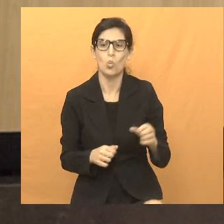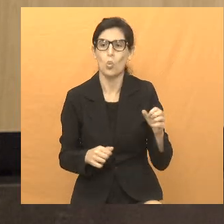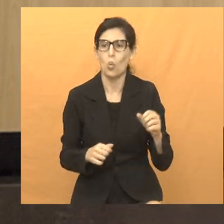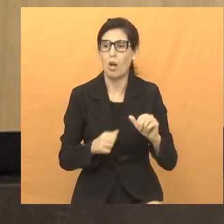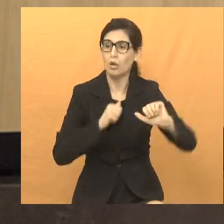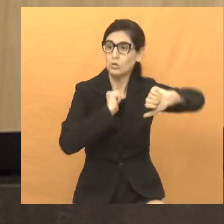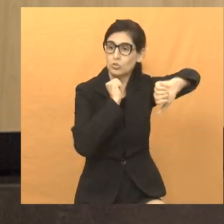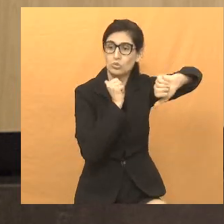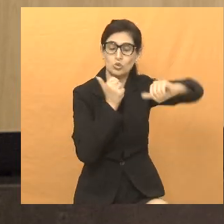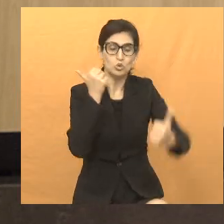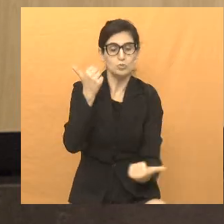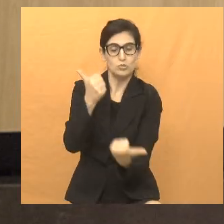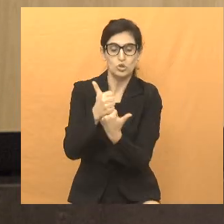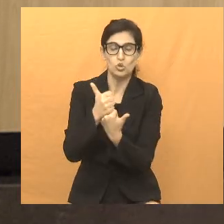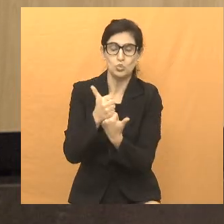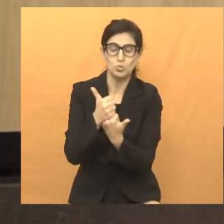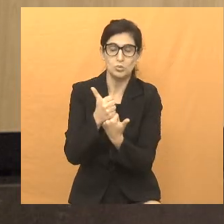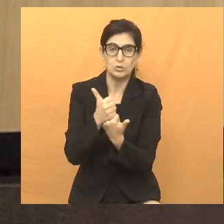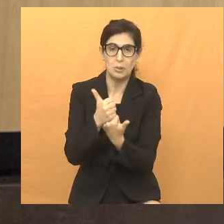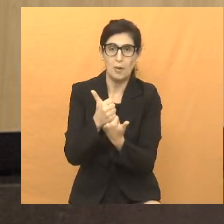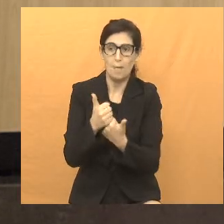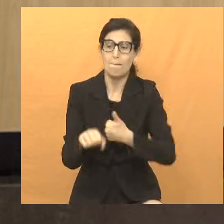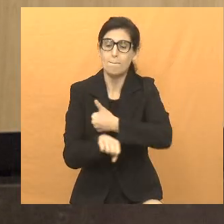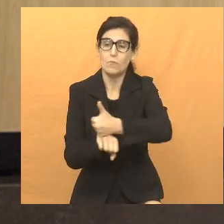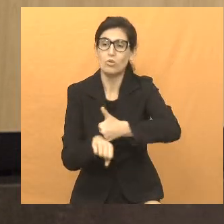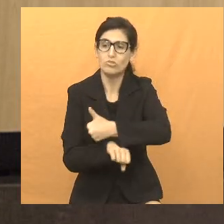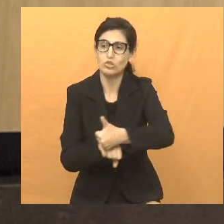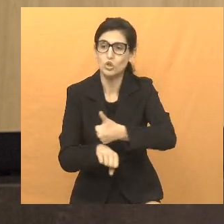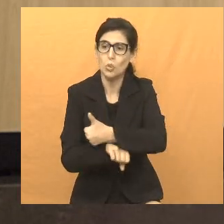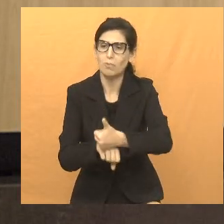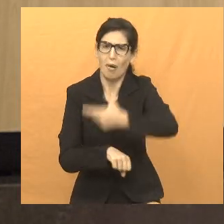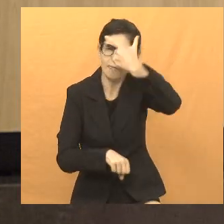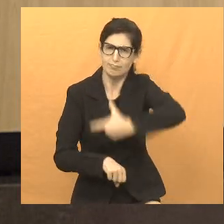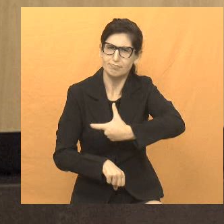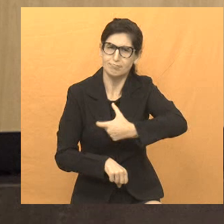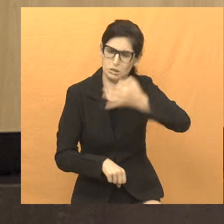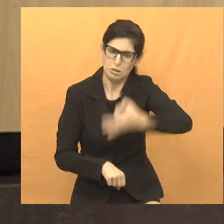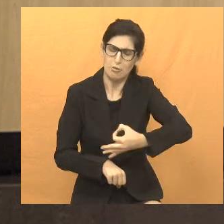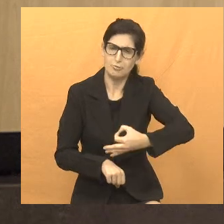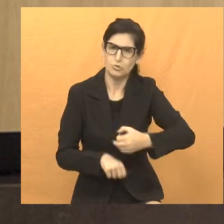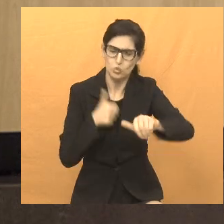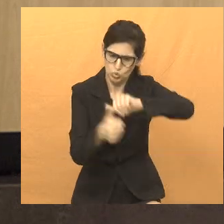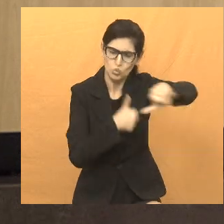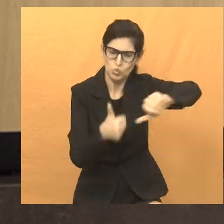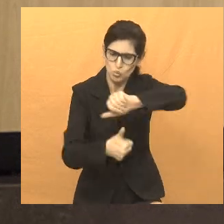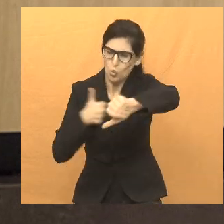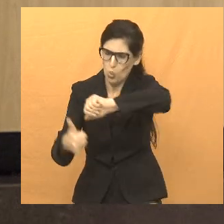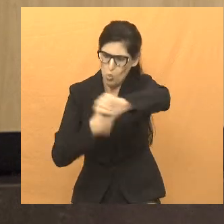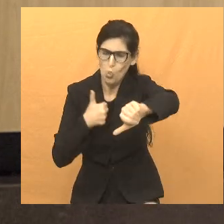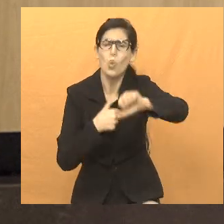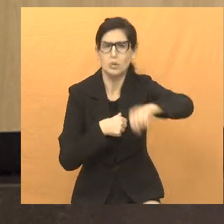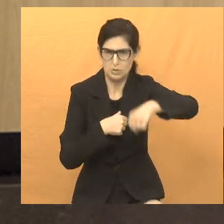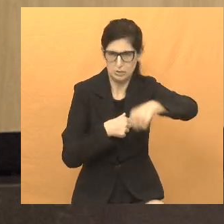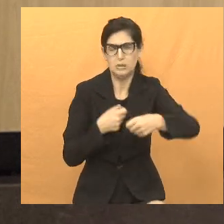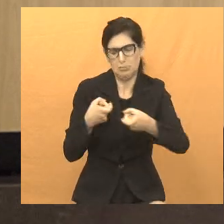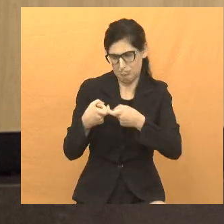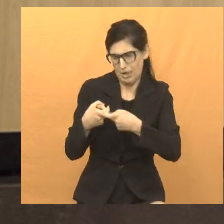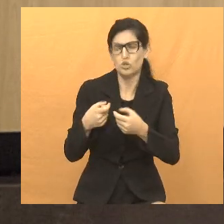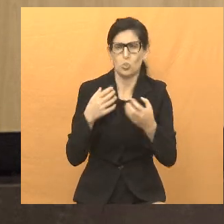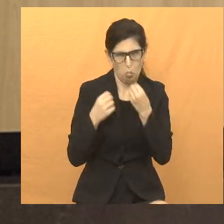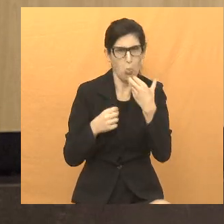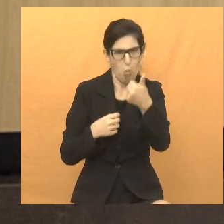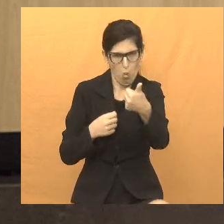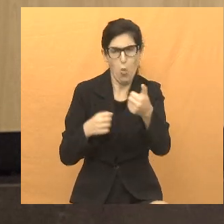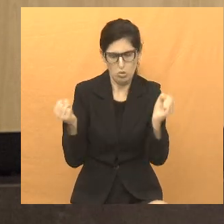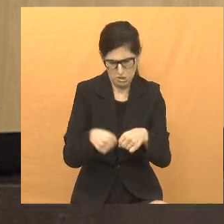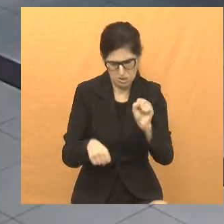substituídos por pessoas que realmente têm um pouco mais de compromisso com a população. O problema é que, assim, a história de não ter